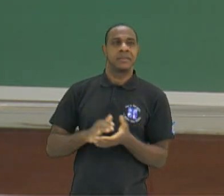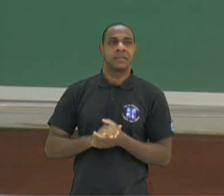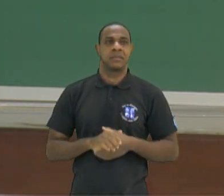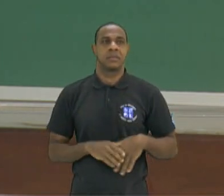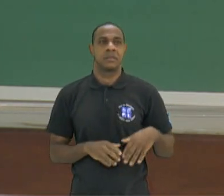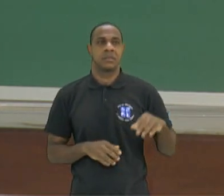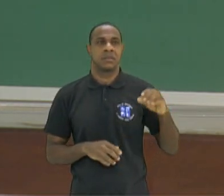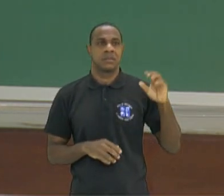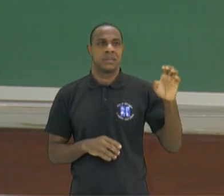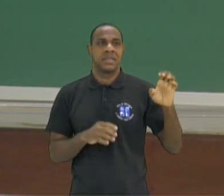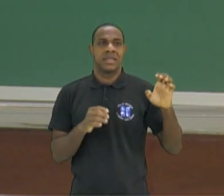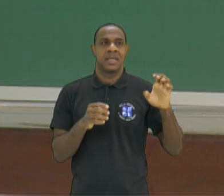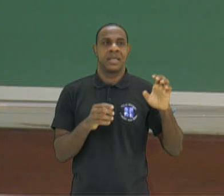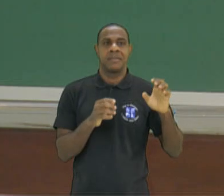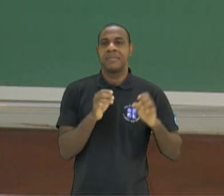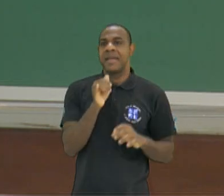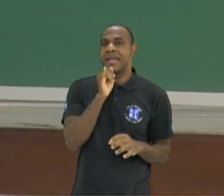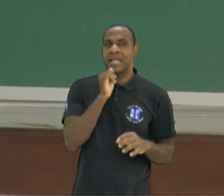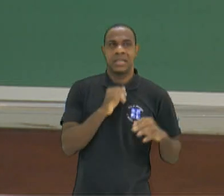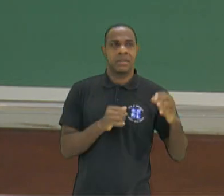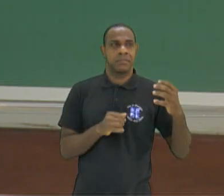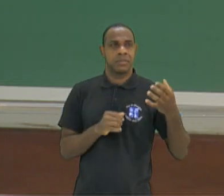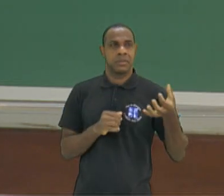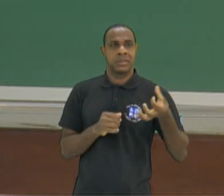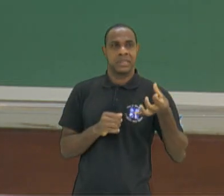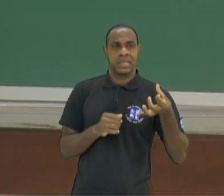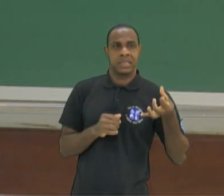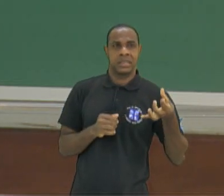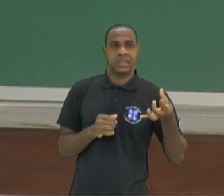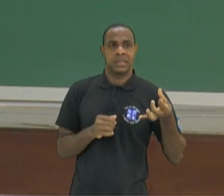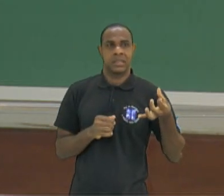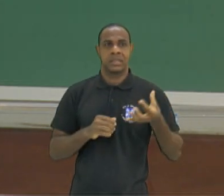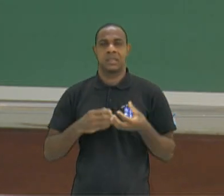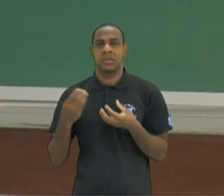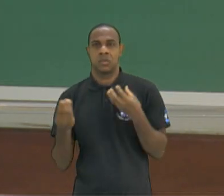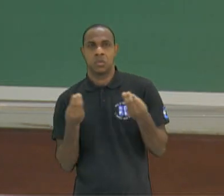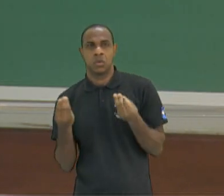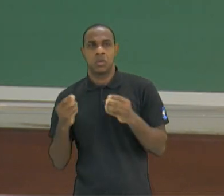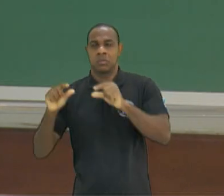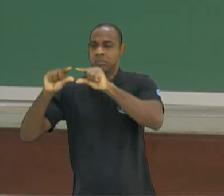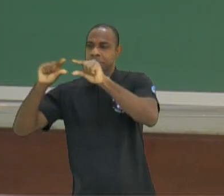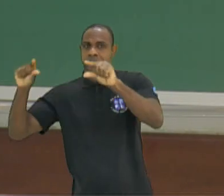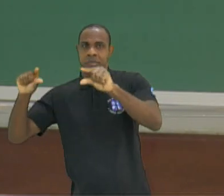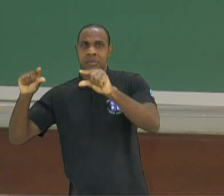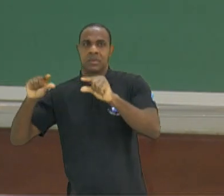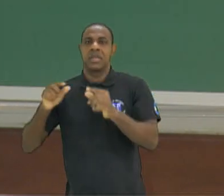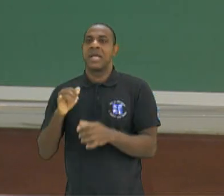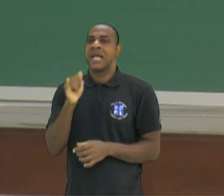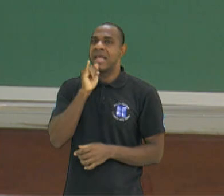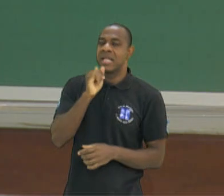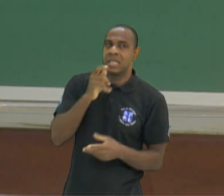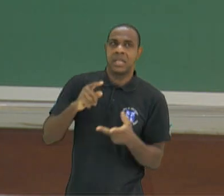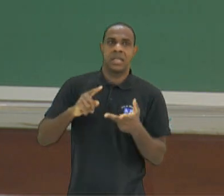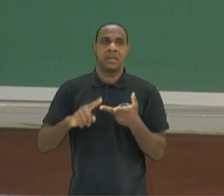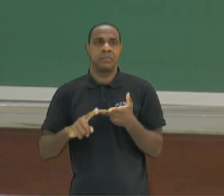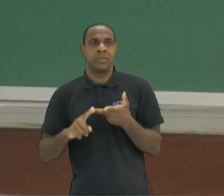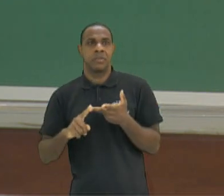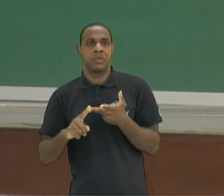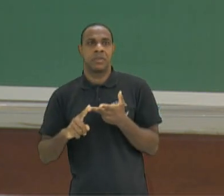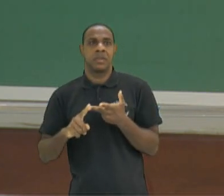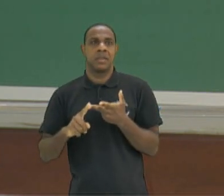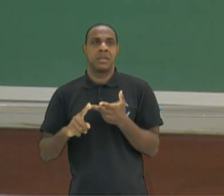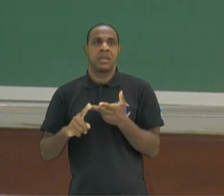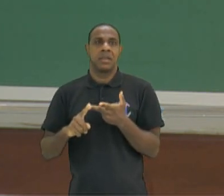example, like. Então vejam, for instance e for example com o mesmo significado. Por exemplo, like